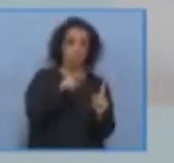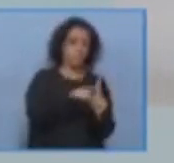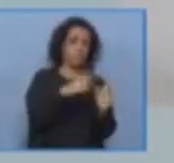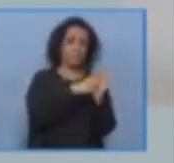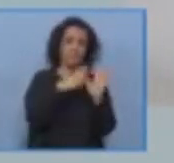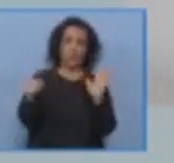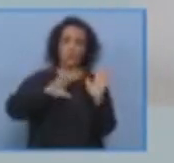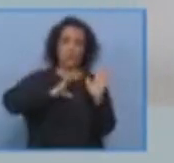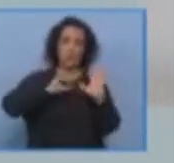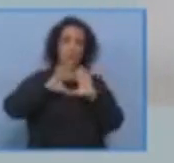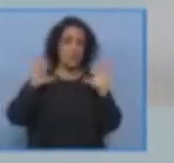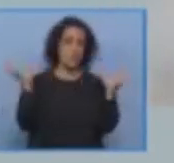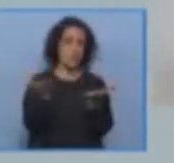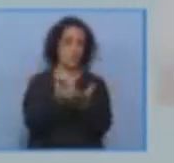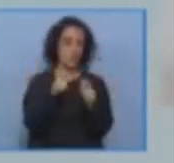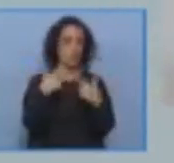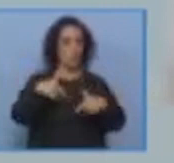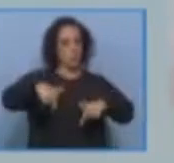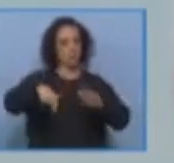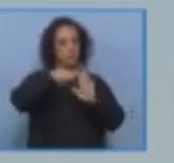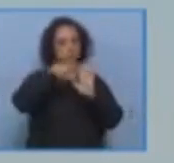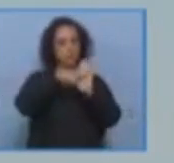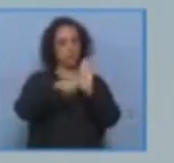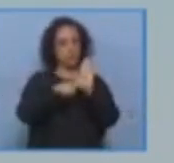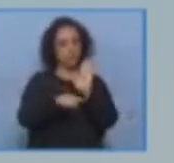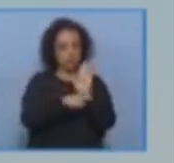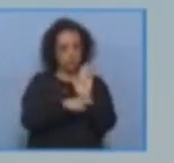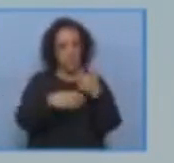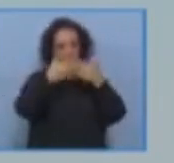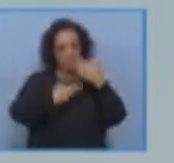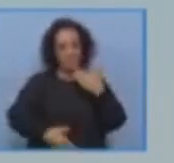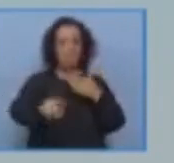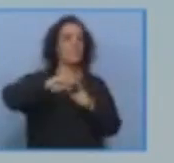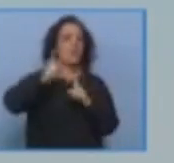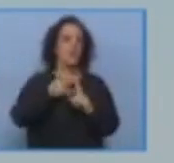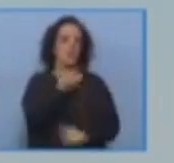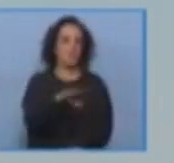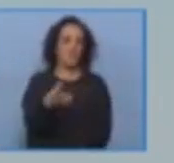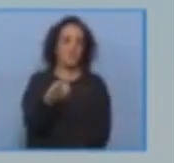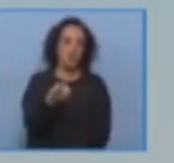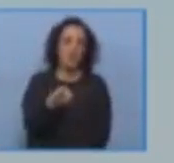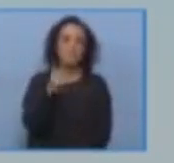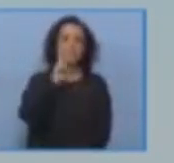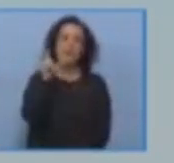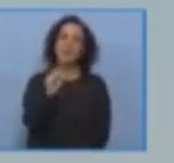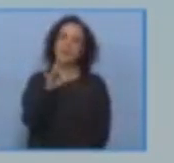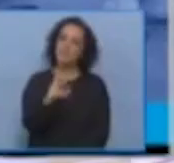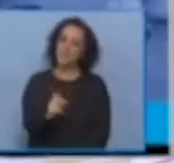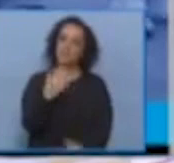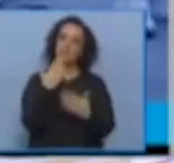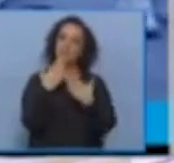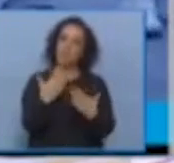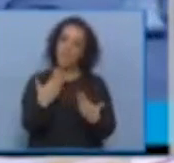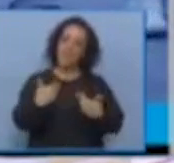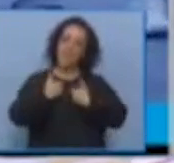são pontos fortes estes que focamos aqui na agenda para este ano de 2019. Graça Franco, obrigado por nos